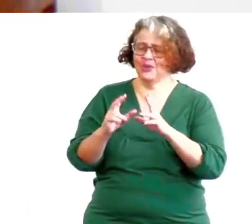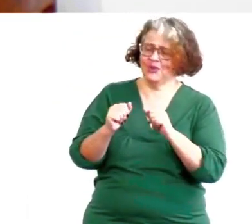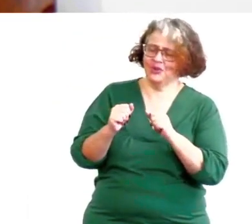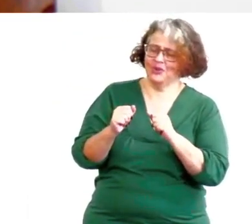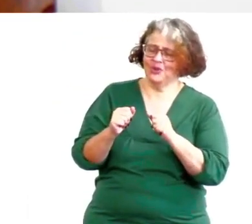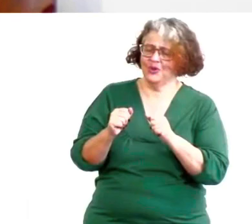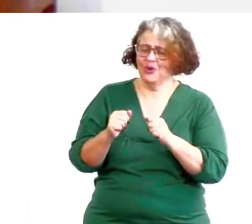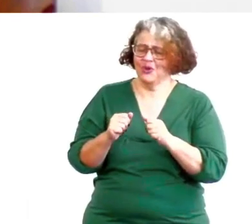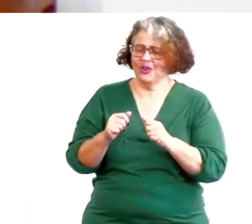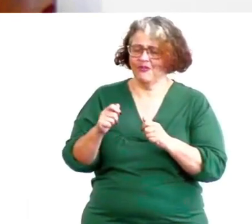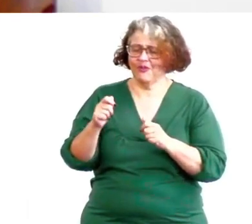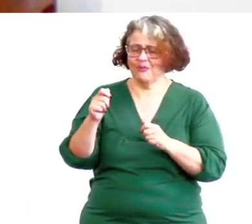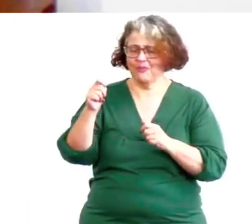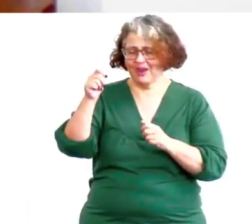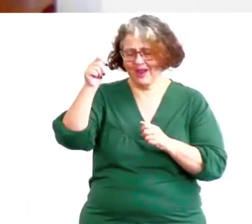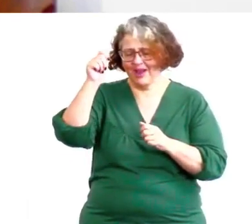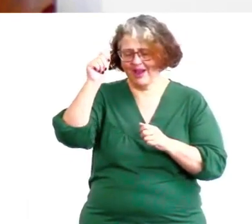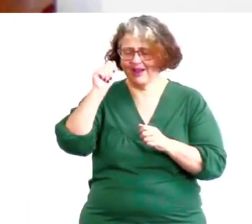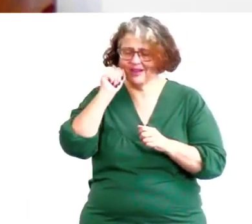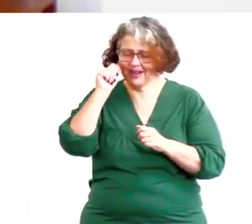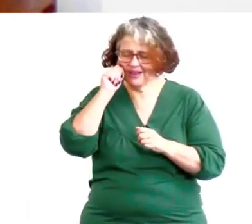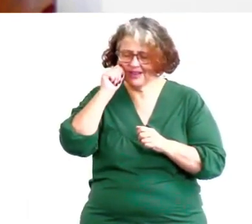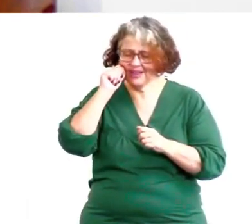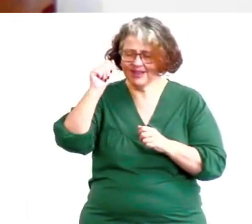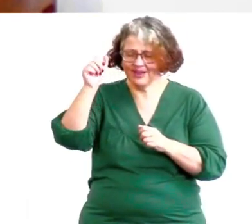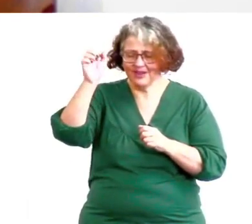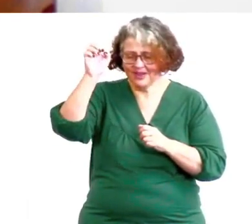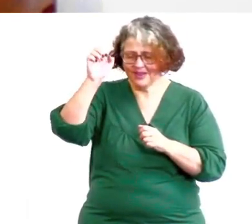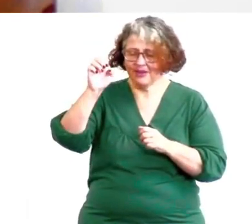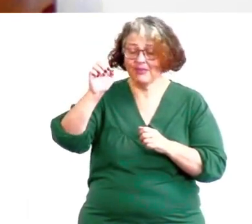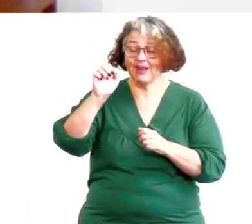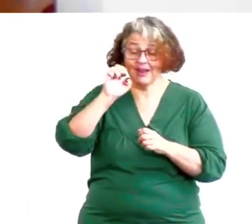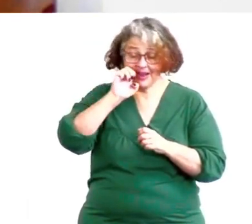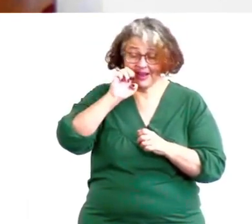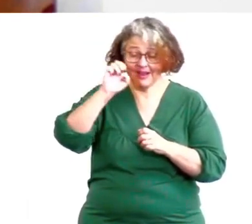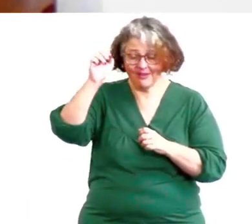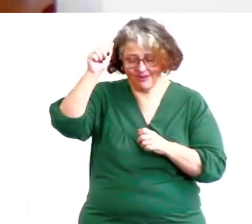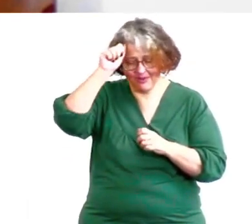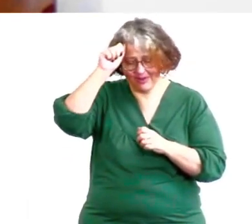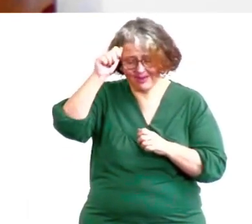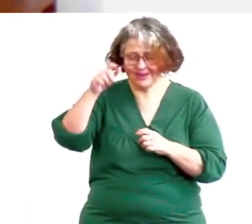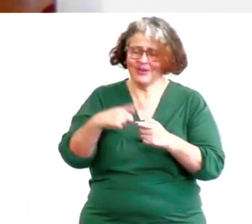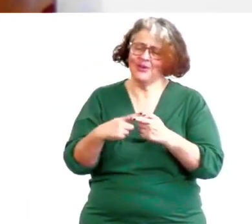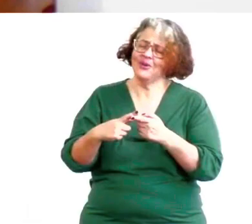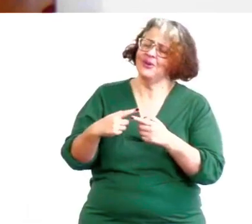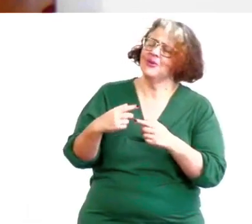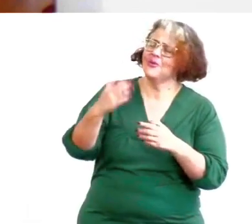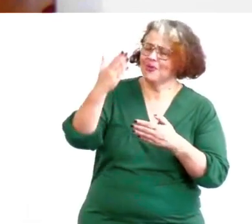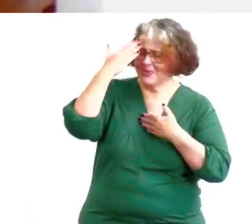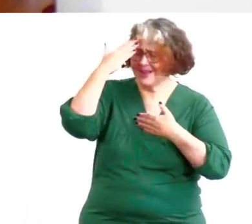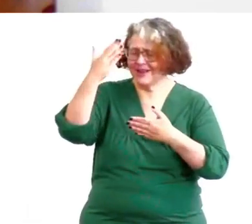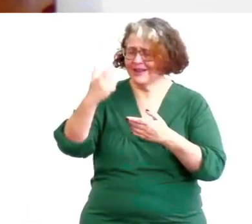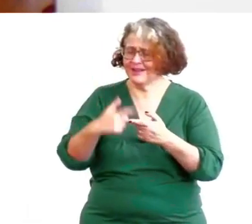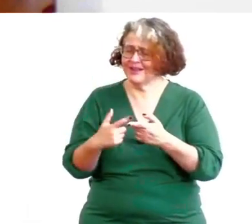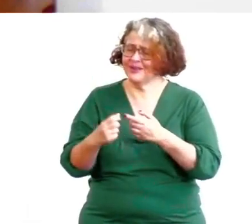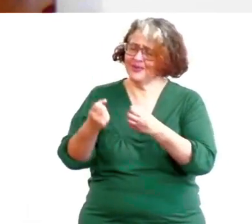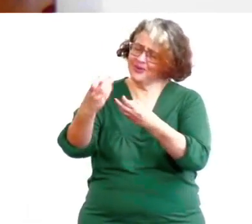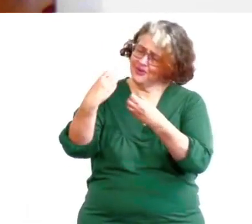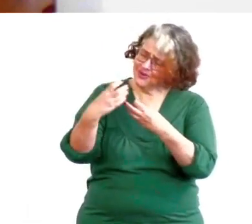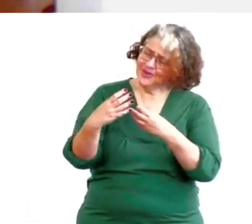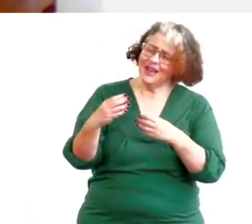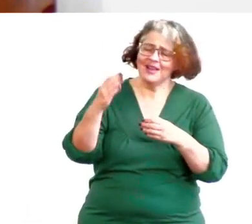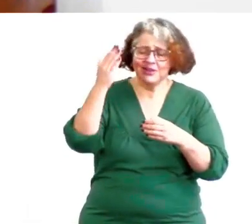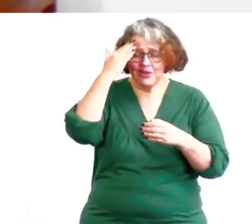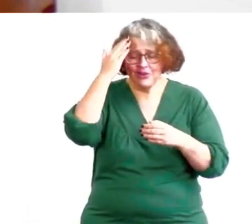Eva, agora espiritual, a multiplicação desse jeito de viver, dessa forma de compreender as coisas eternas,